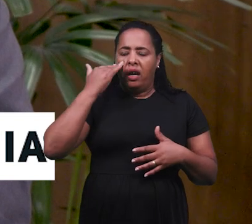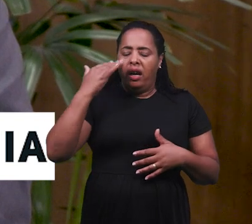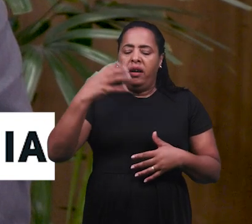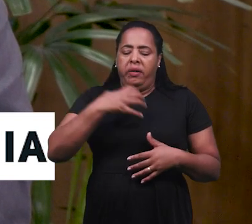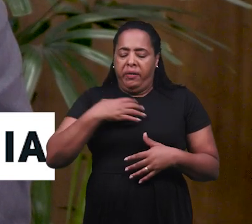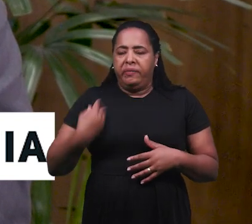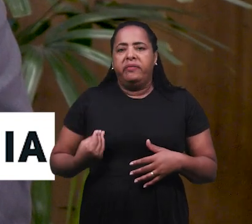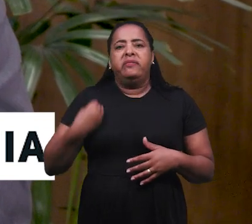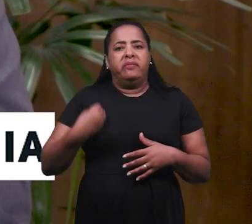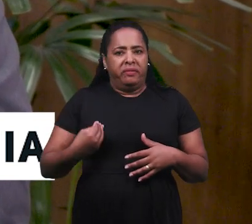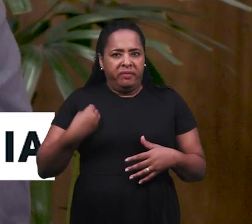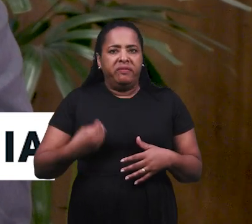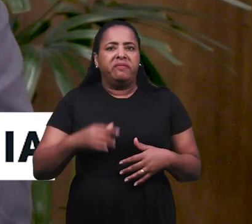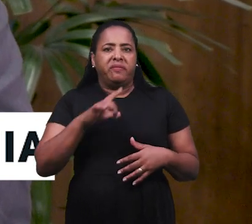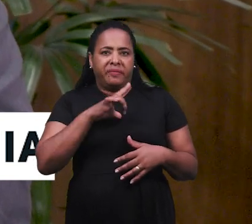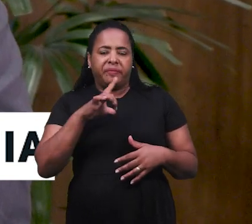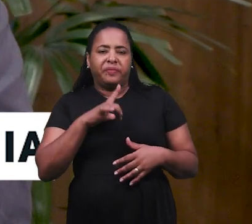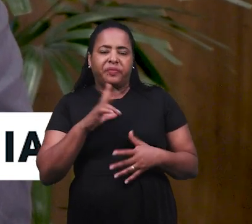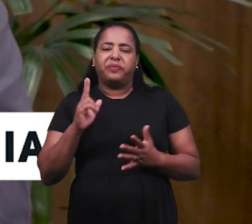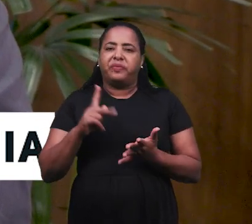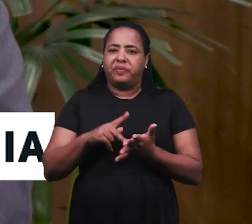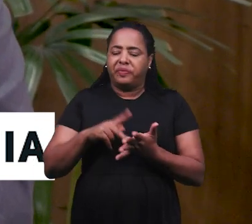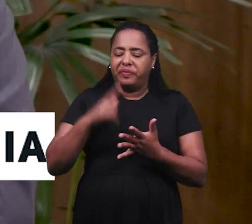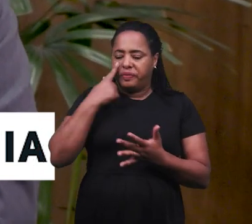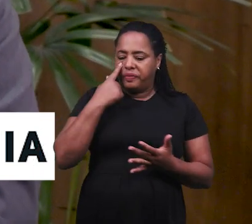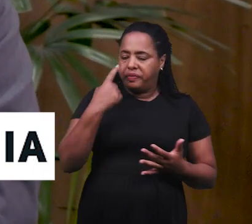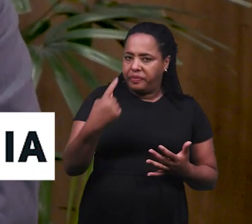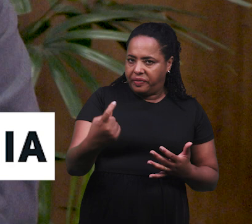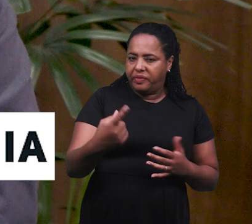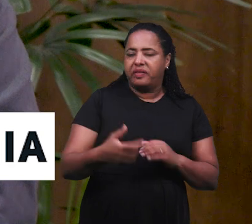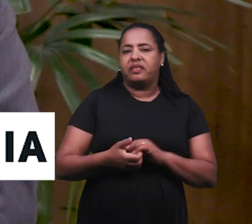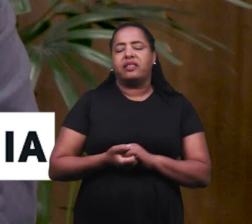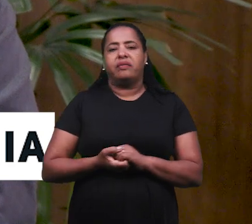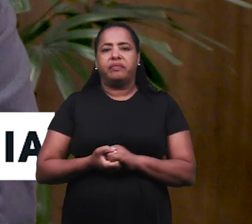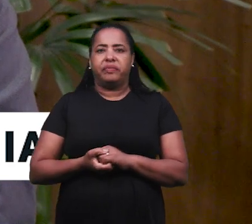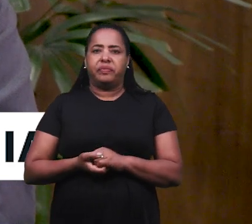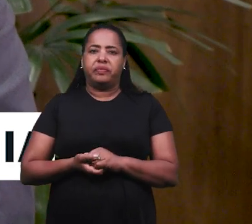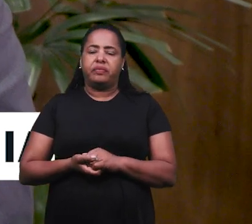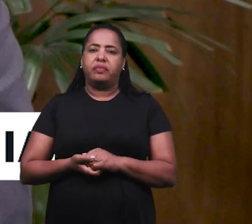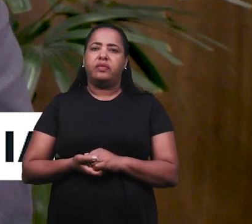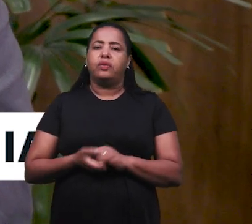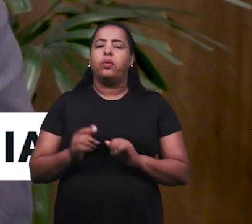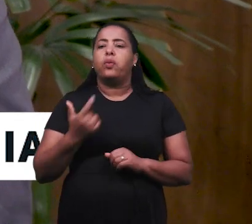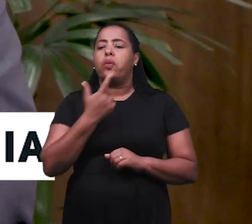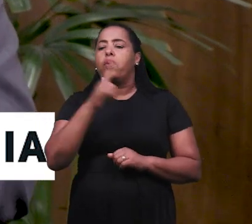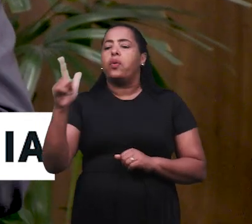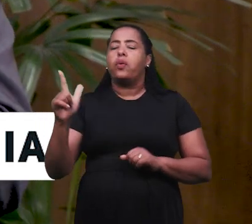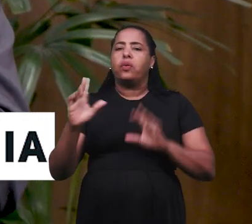de viver, né? Sim. Então, realmente é muito interessante. Agora, outro detalhe é o